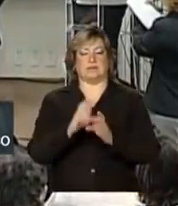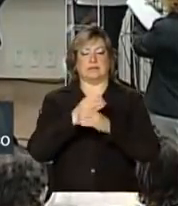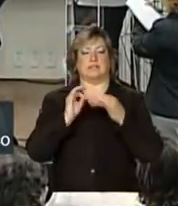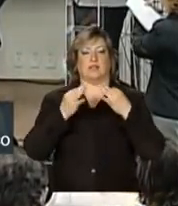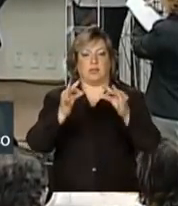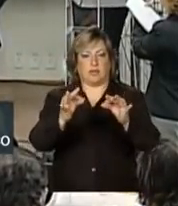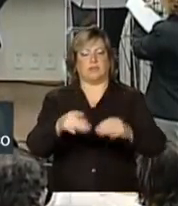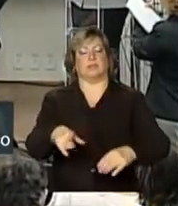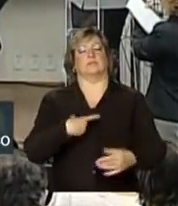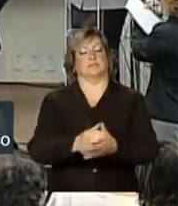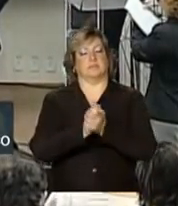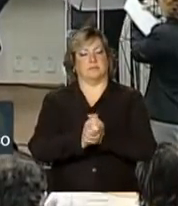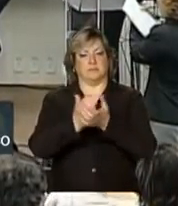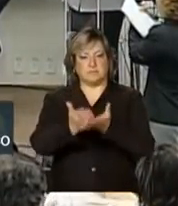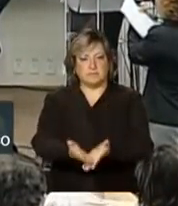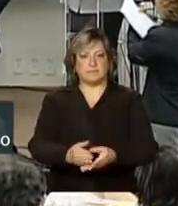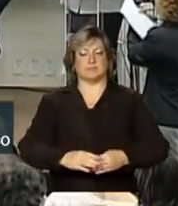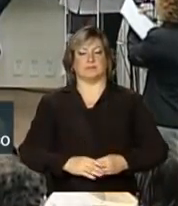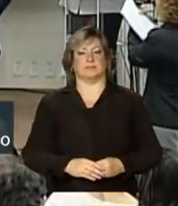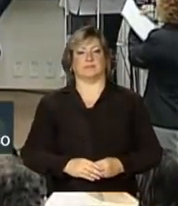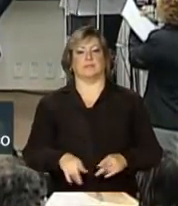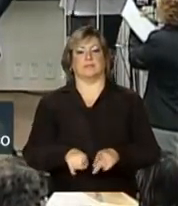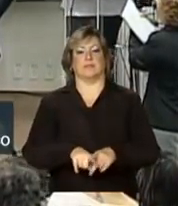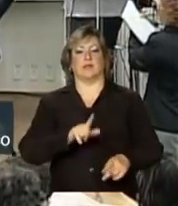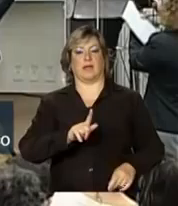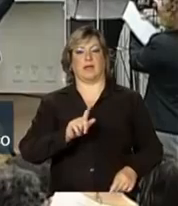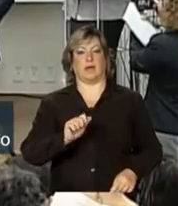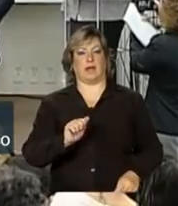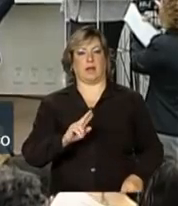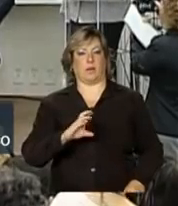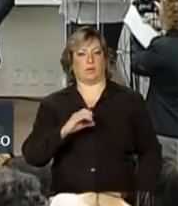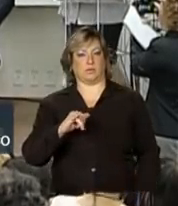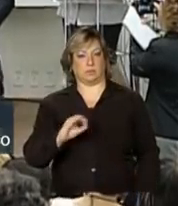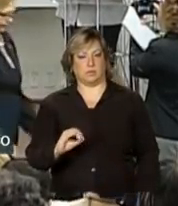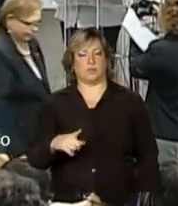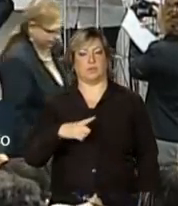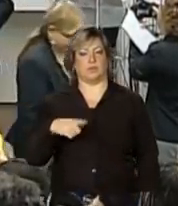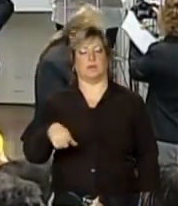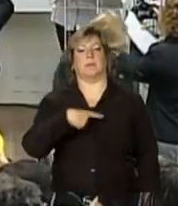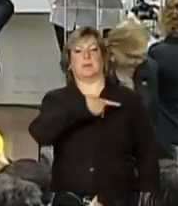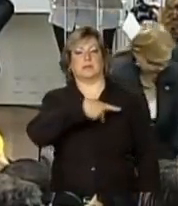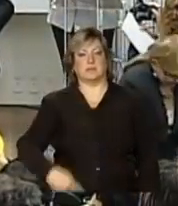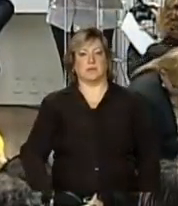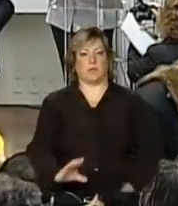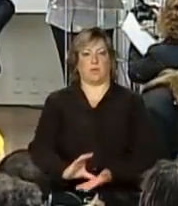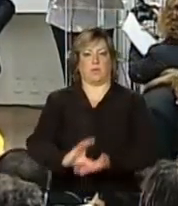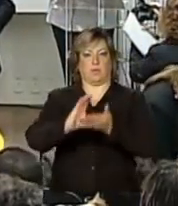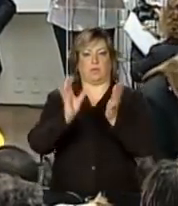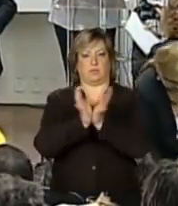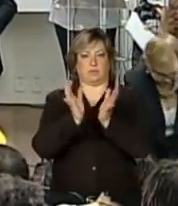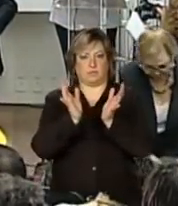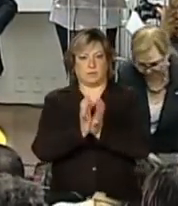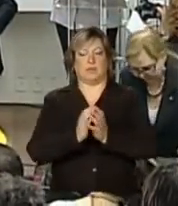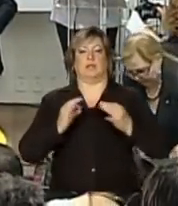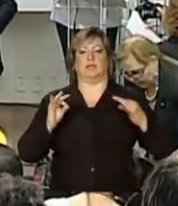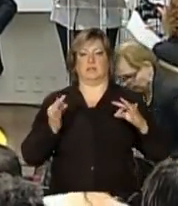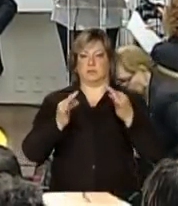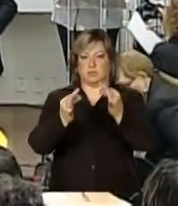Tecnologia e Inovação, o Glaucio Oliva, presidente do Conselho Nacional de Desenvolvimento Científico e